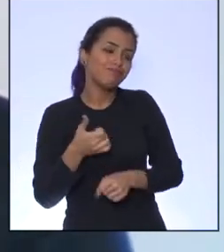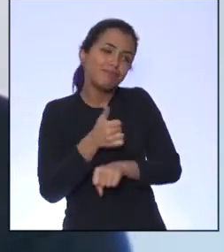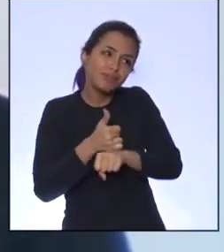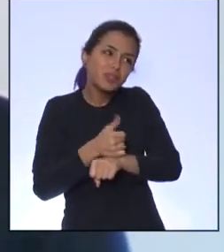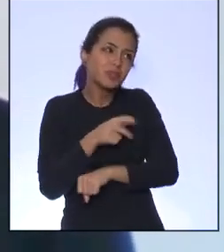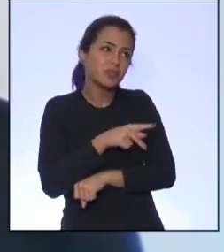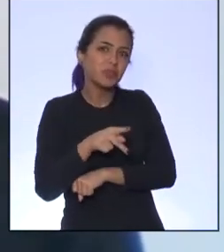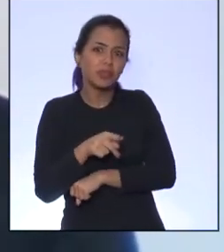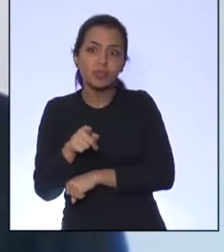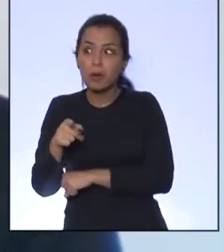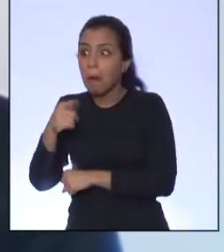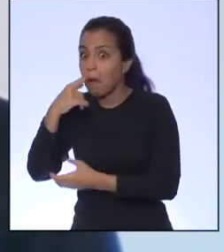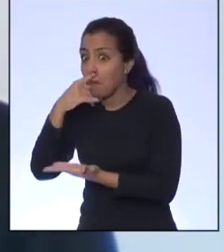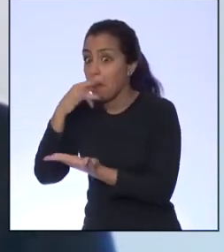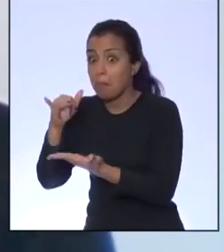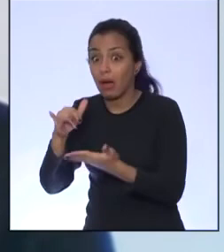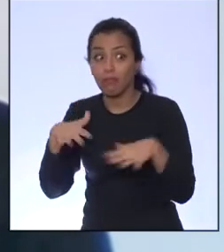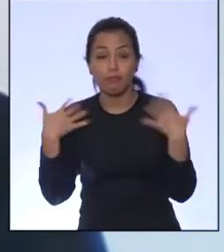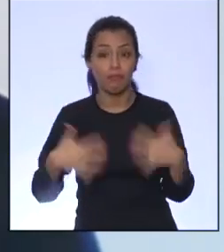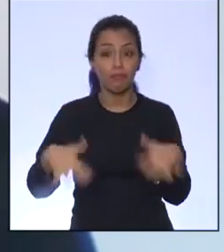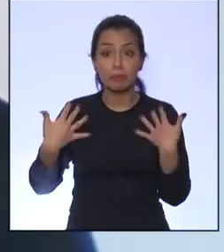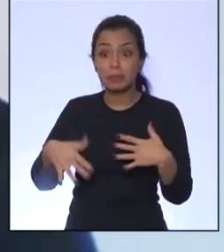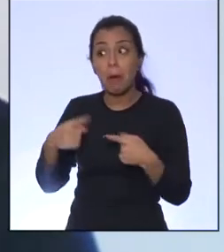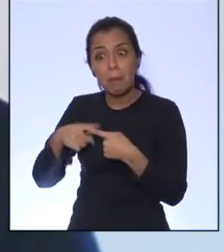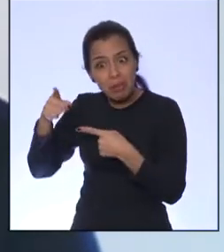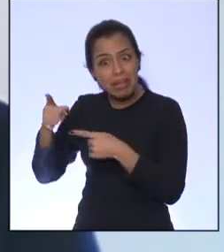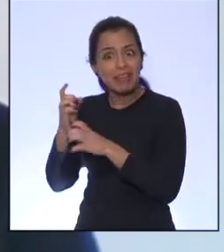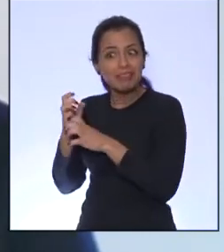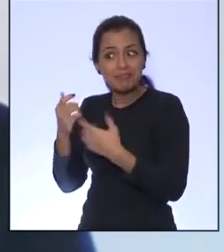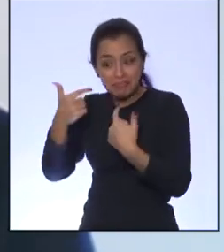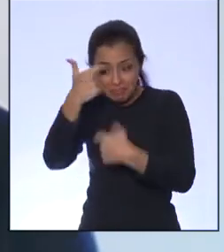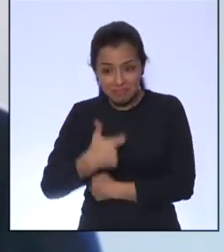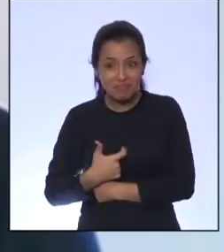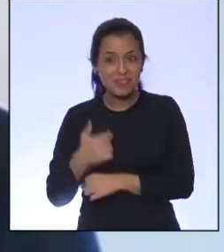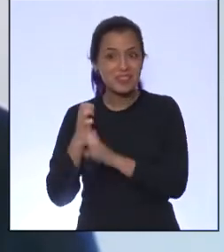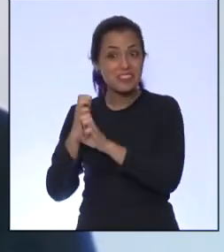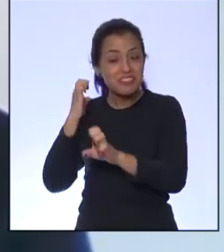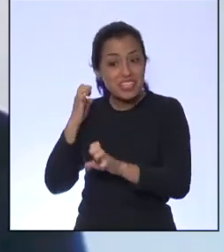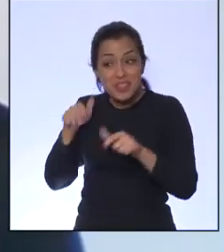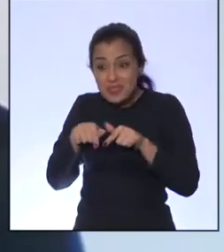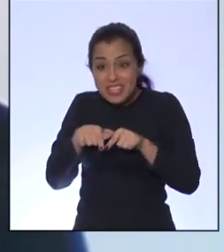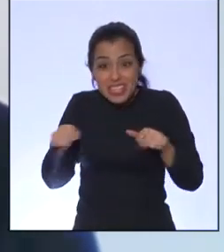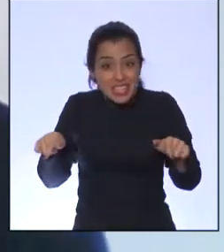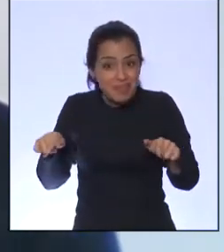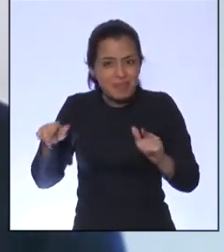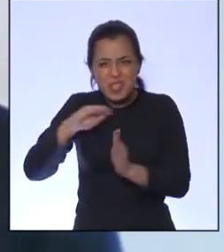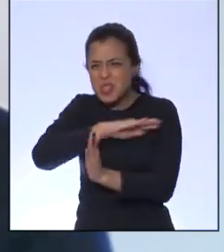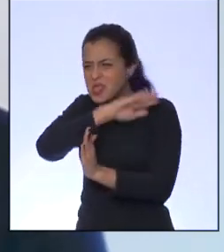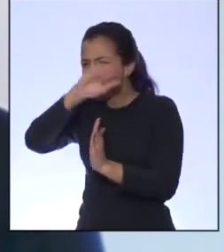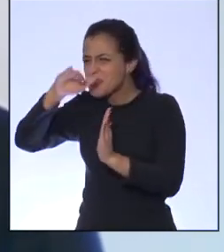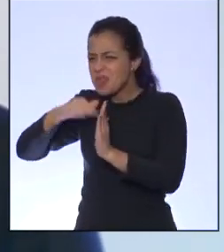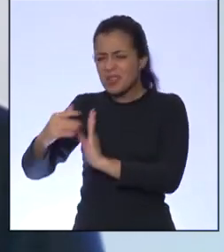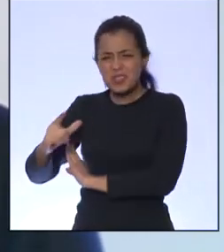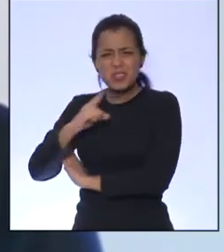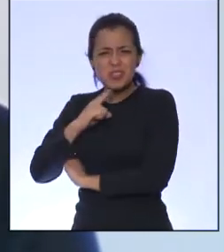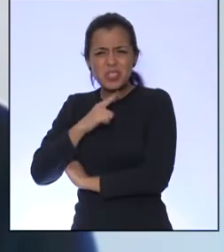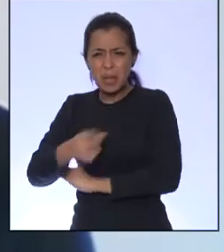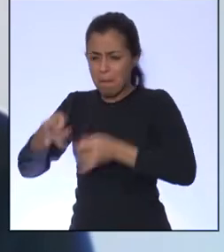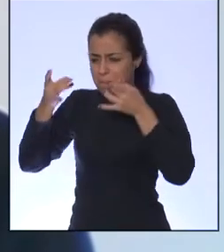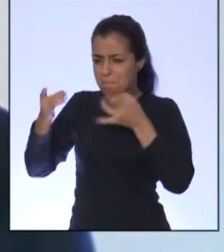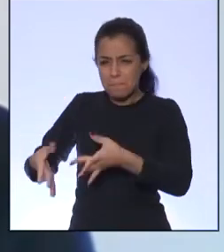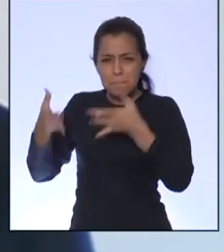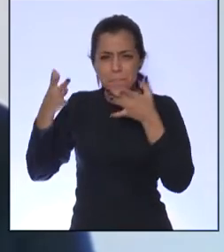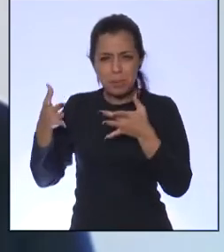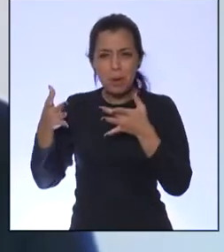porque era um engenheiro químico que estava jogando um futuro, naquele momento, então, muito